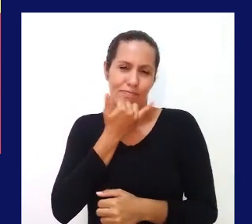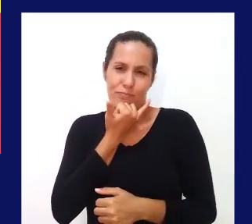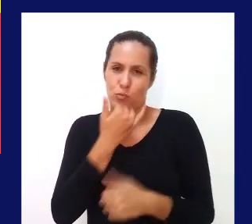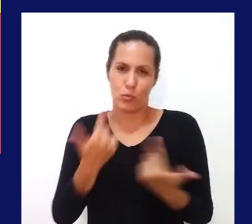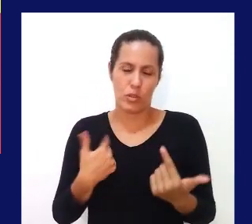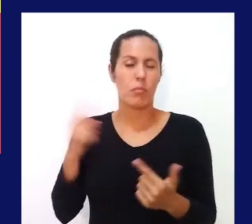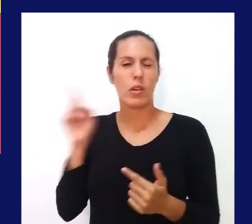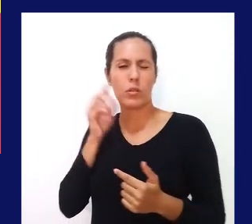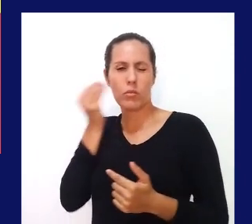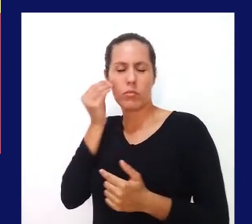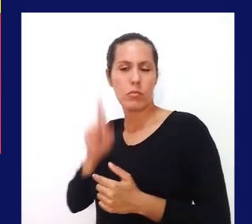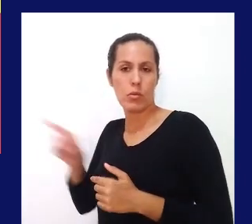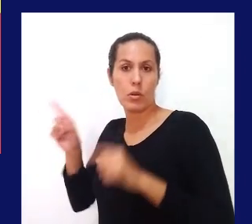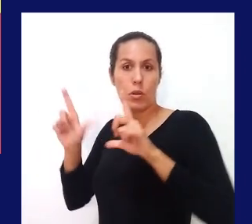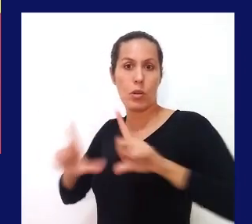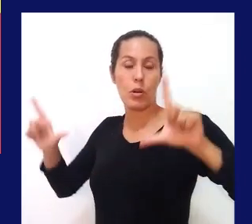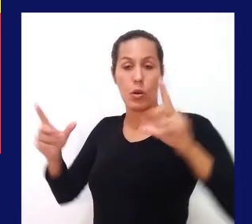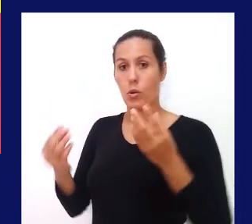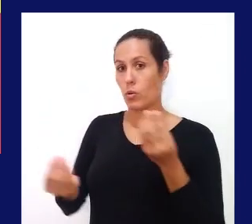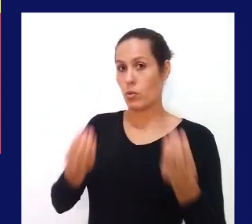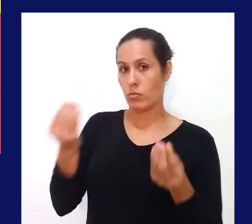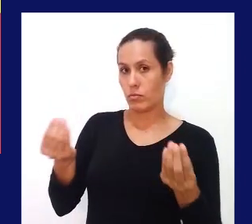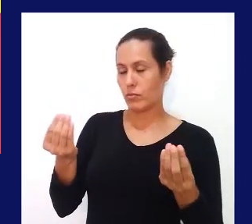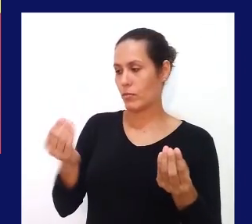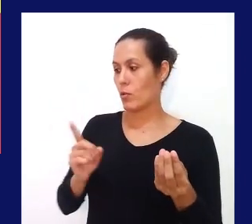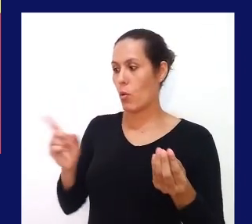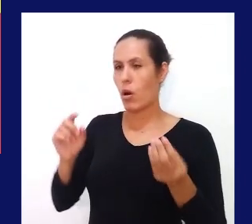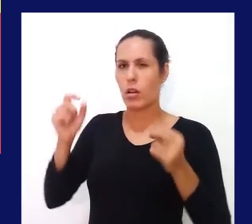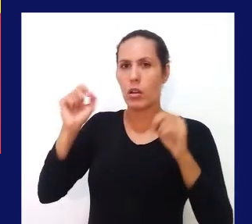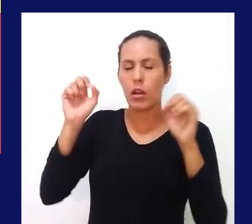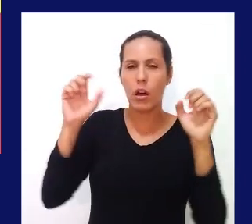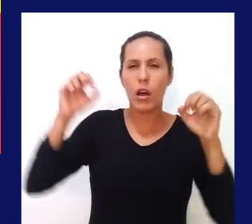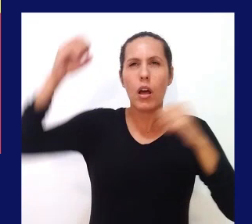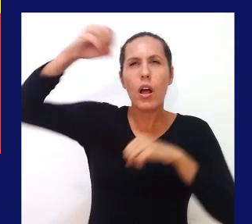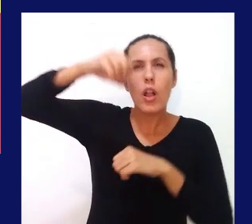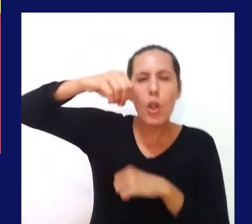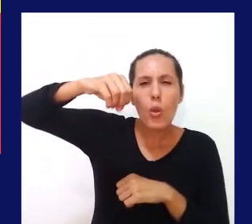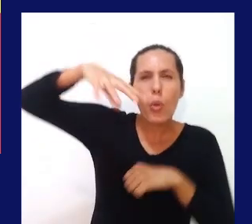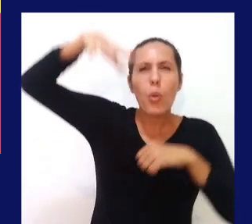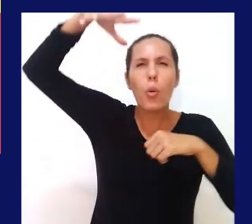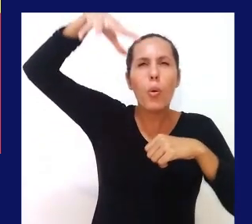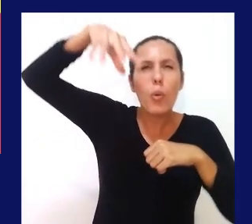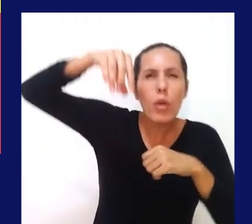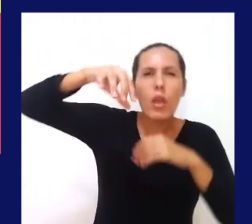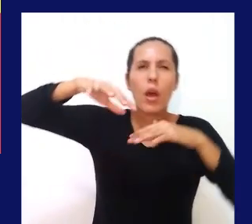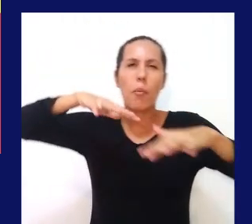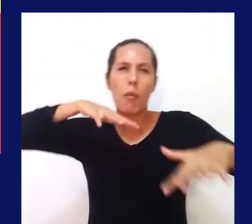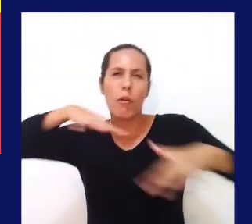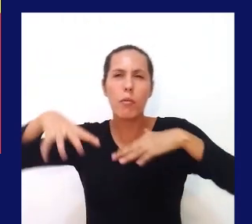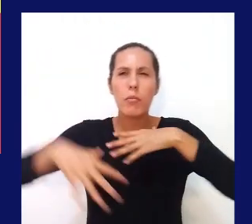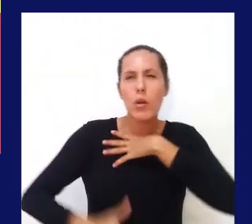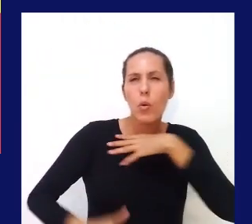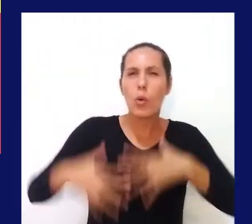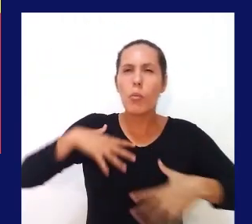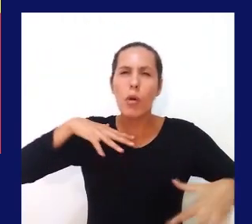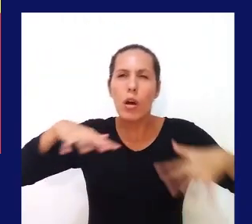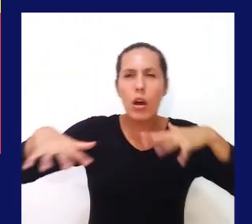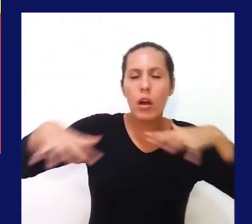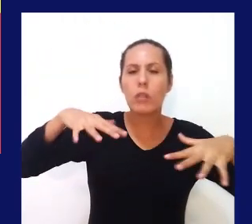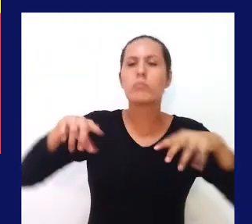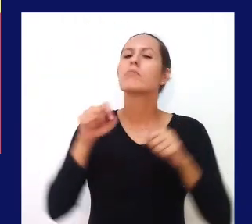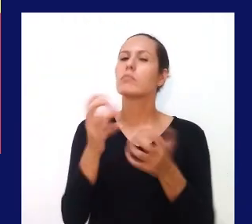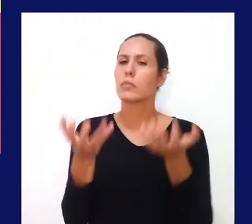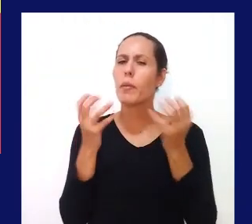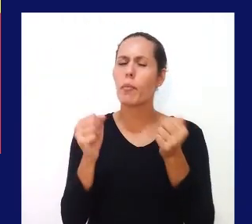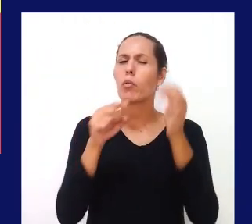momento, tá? Mas aí observem, né, que tem um elemento de iluminação, tem a movimentação. Aí, se vocês